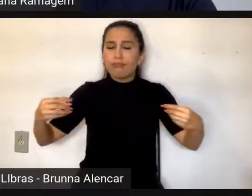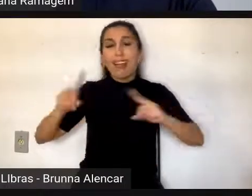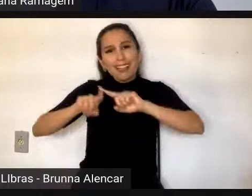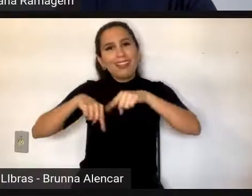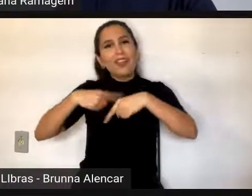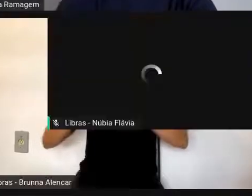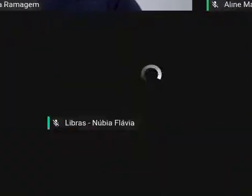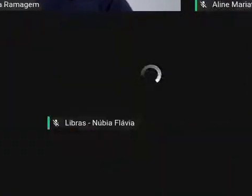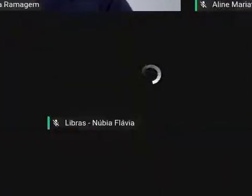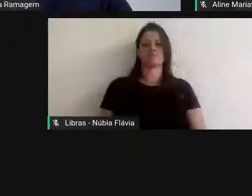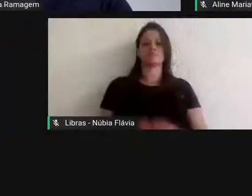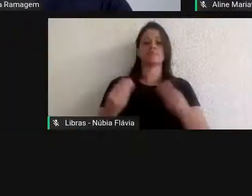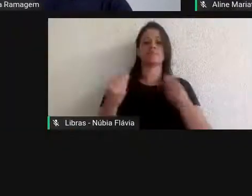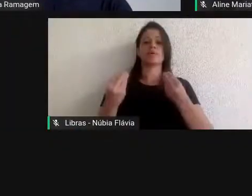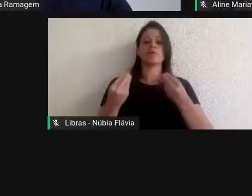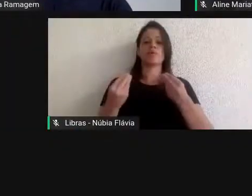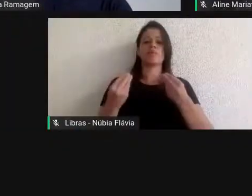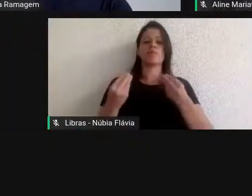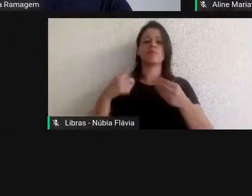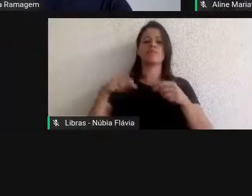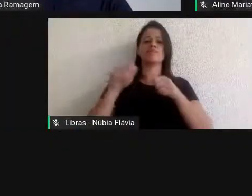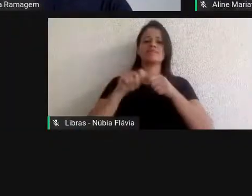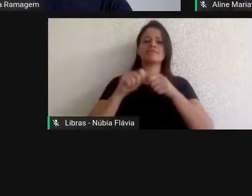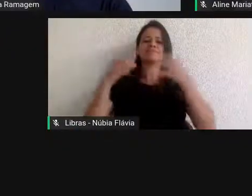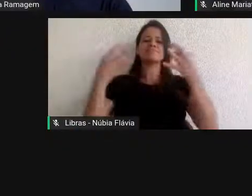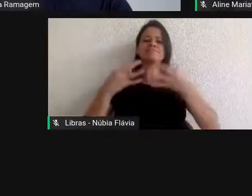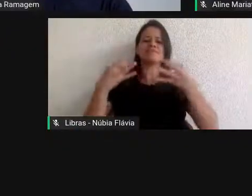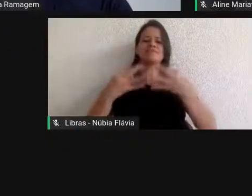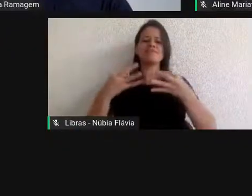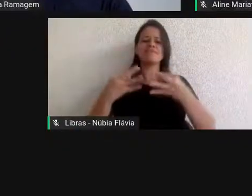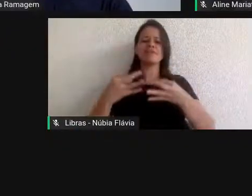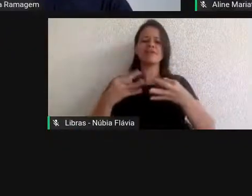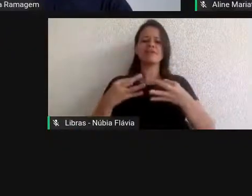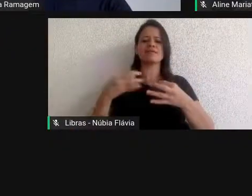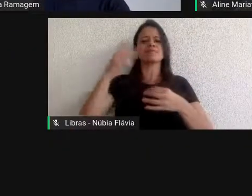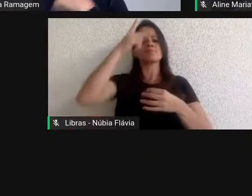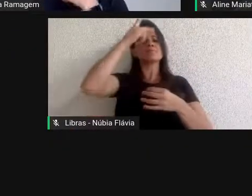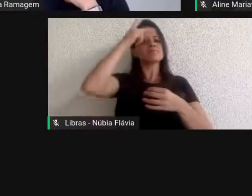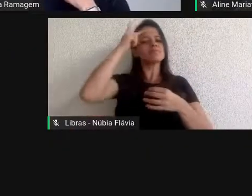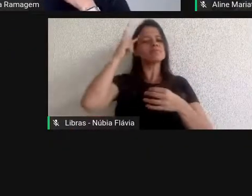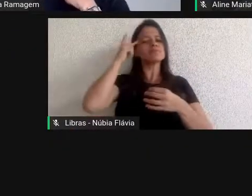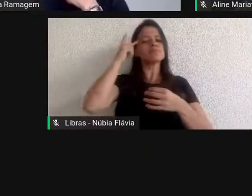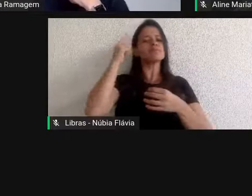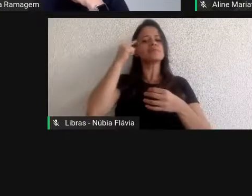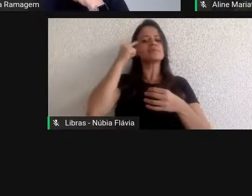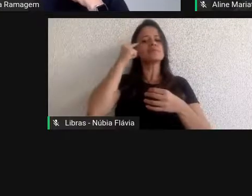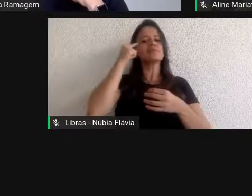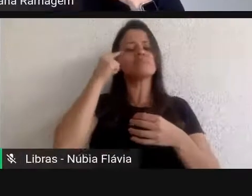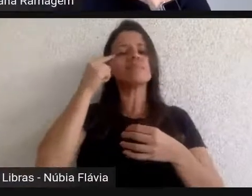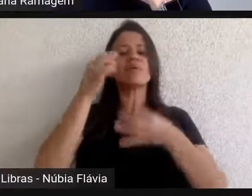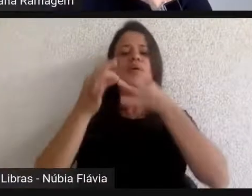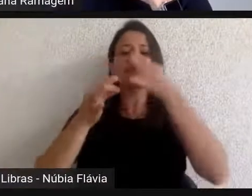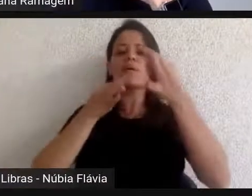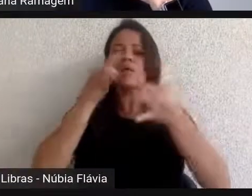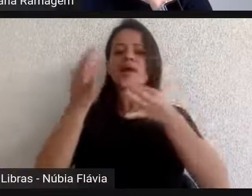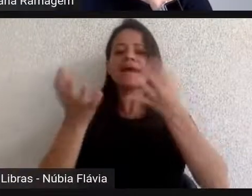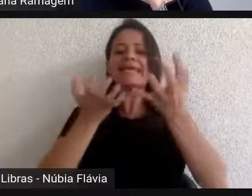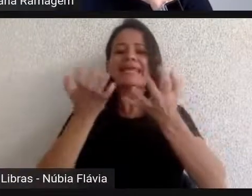continuar a sua vida perfeitamente. E para aqueles que hoje são sedentários e que